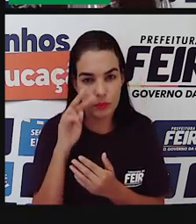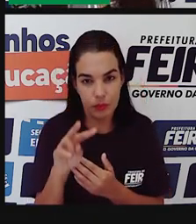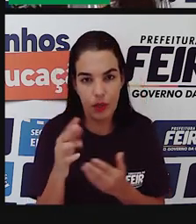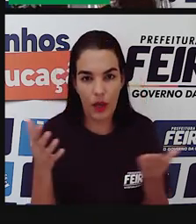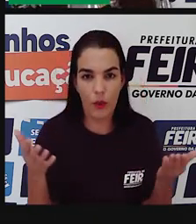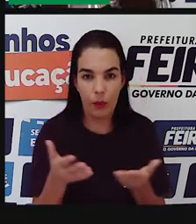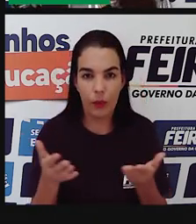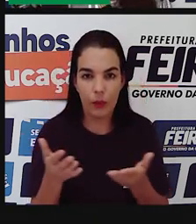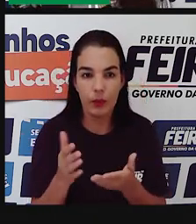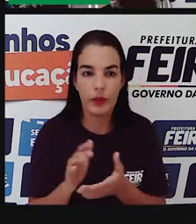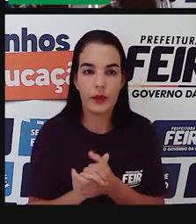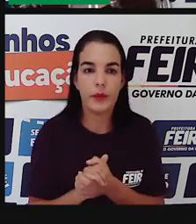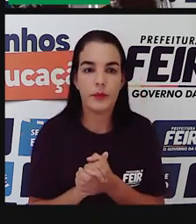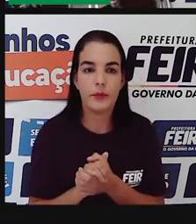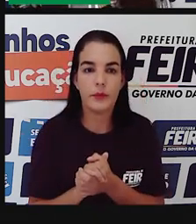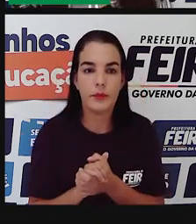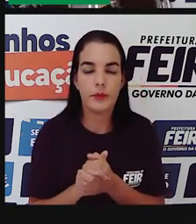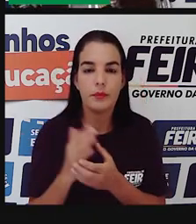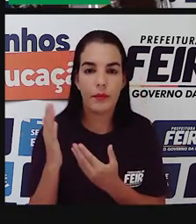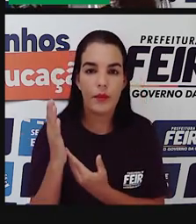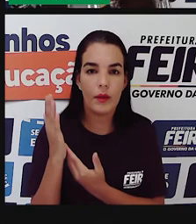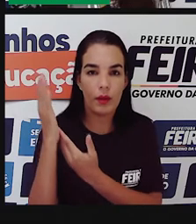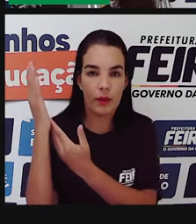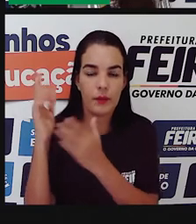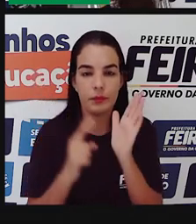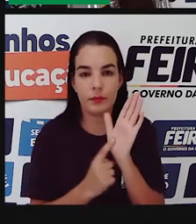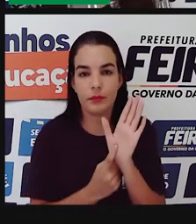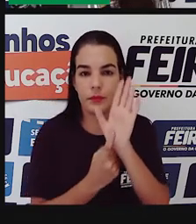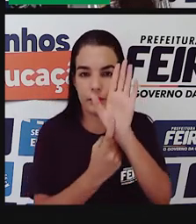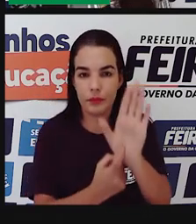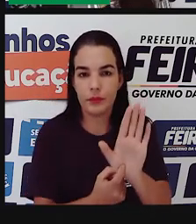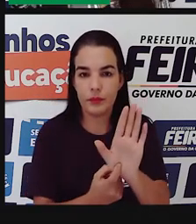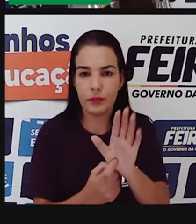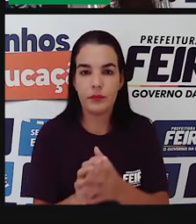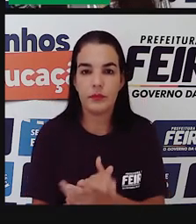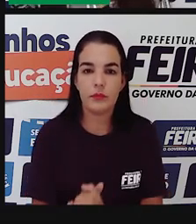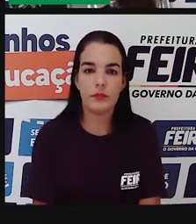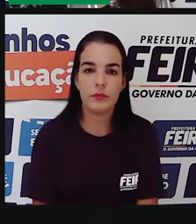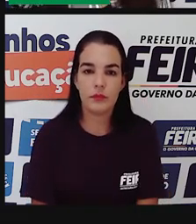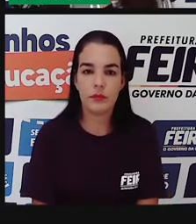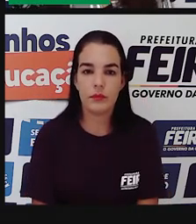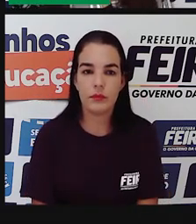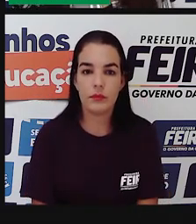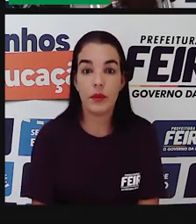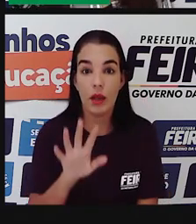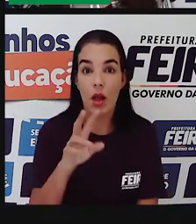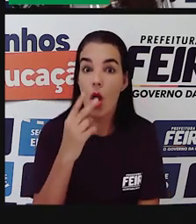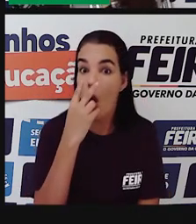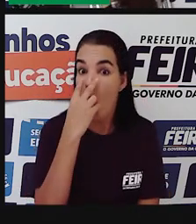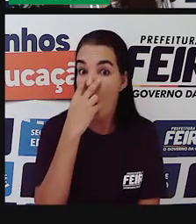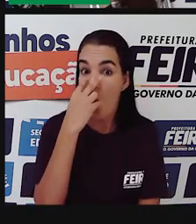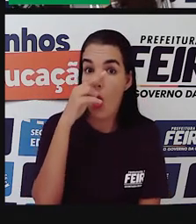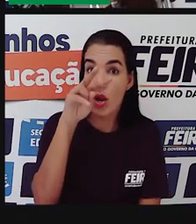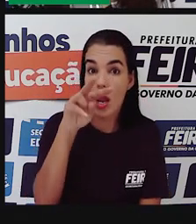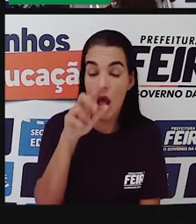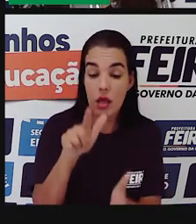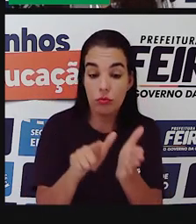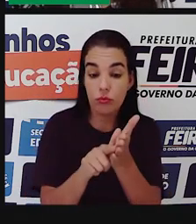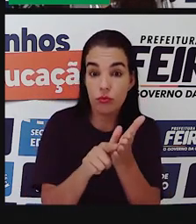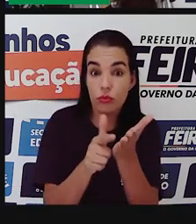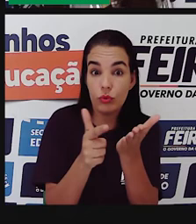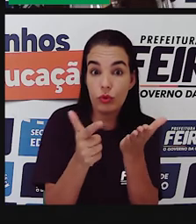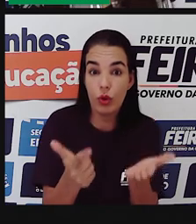isso, certo? A prova é apresentar aqui agora para vocês esses trechos. Olhares sobre o jornal